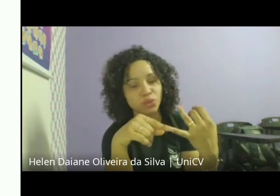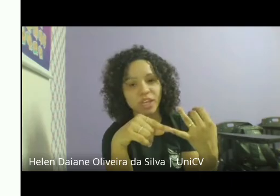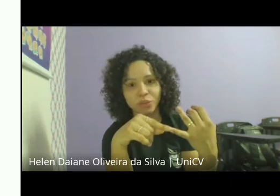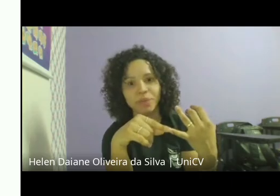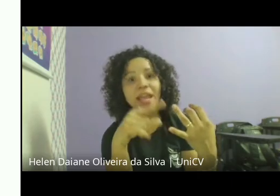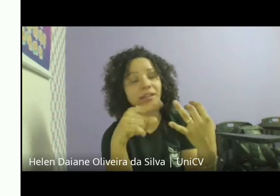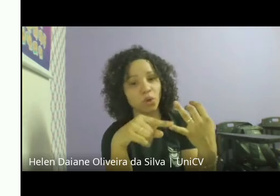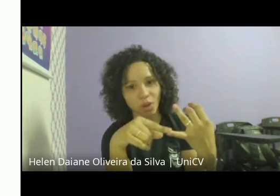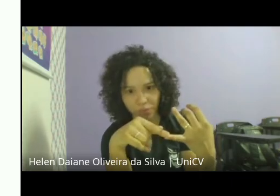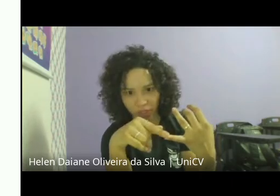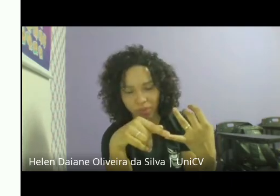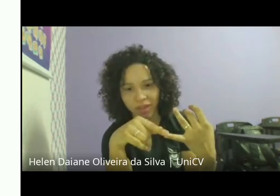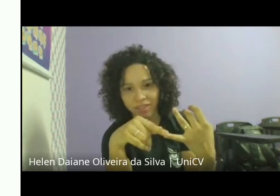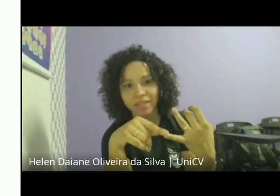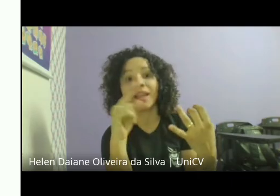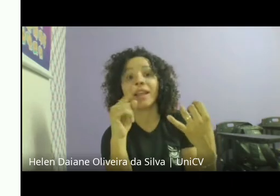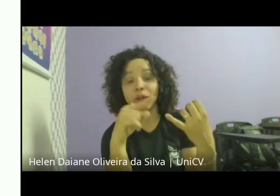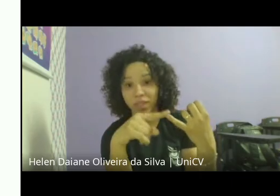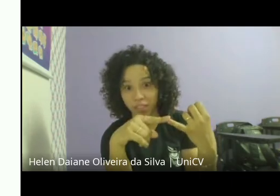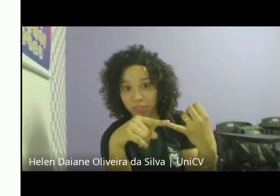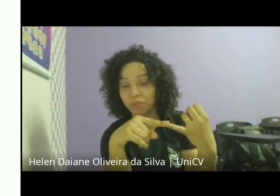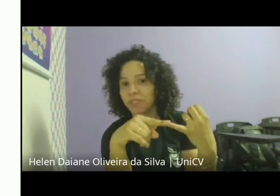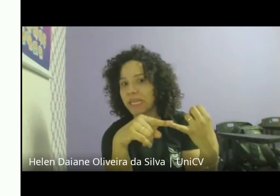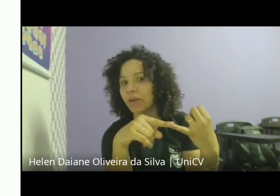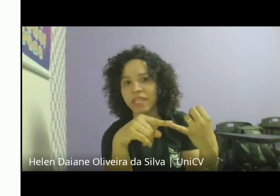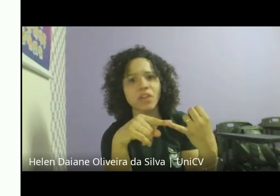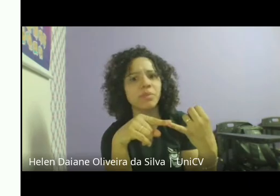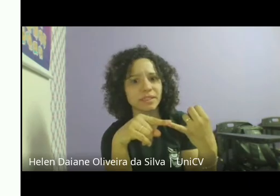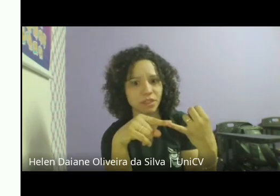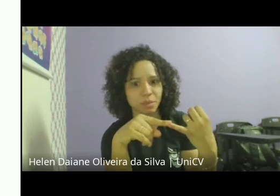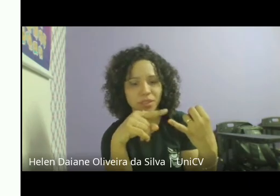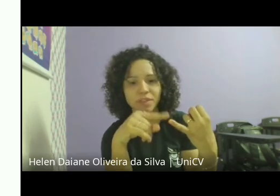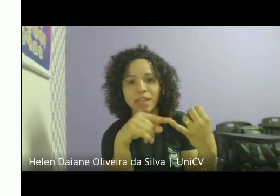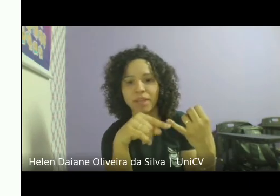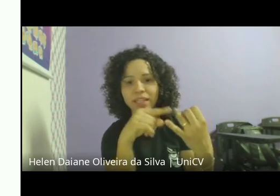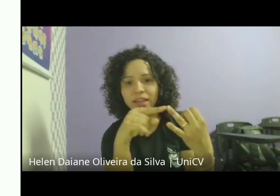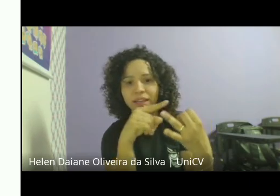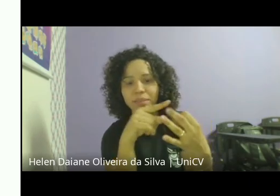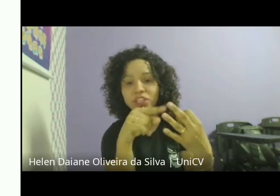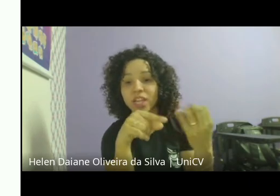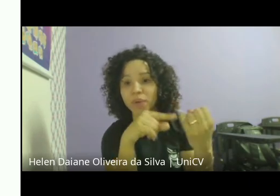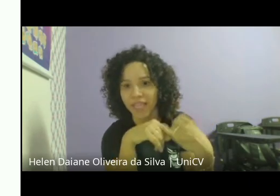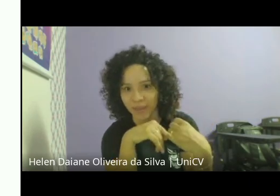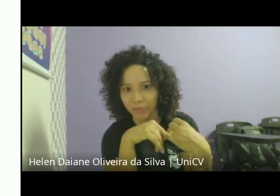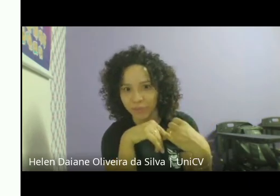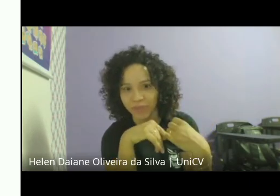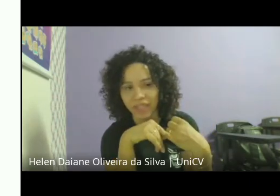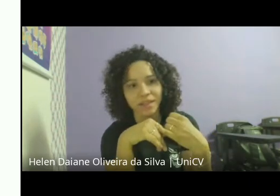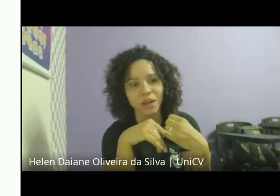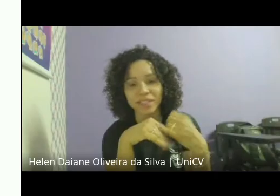colocar sujeito. Tem que colocar o objeto antes. Eu tenho a expressão facial. Será que eu vou precisar de expressão facial aqui, ali, ali, para indicar o